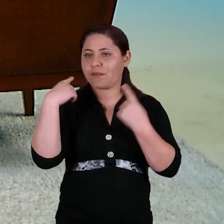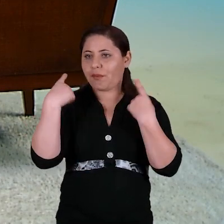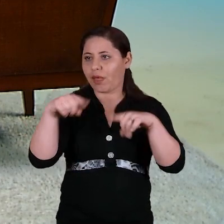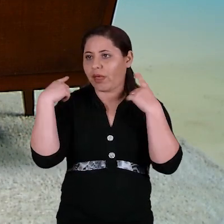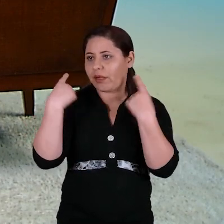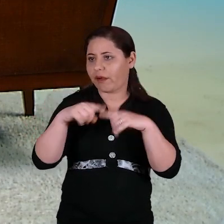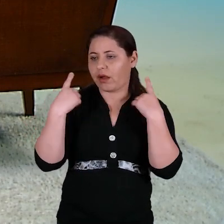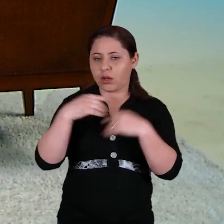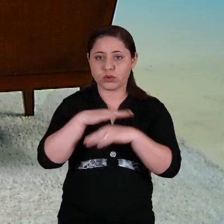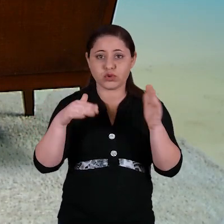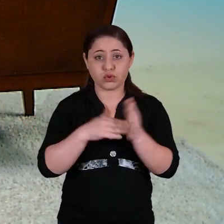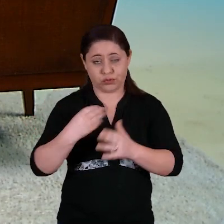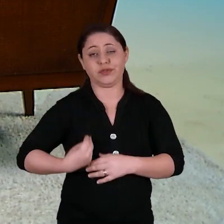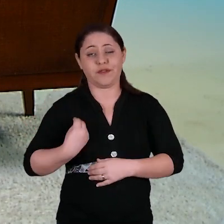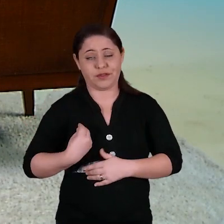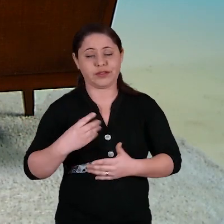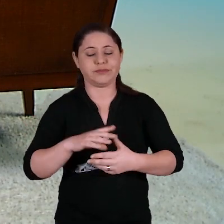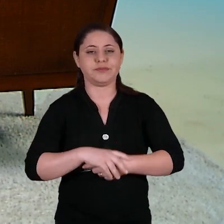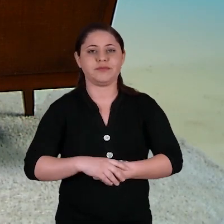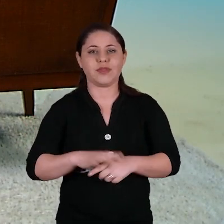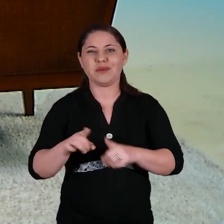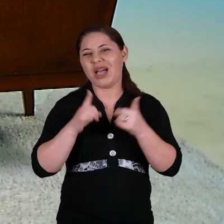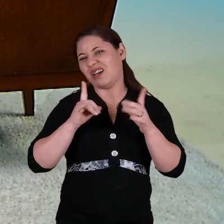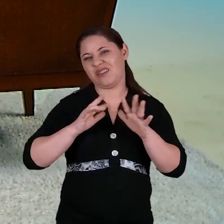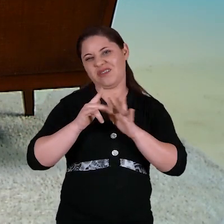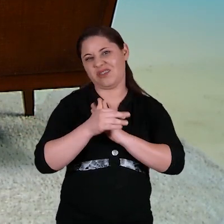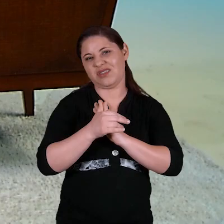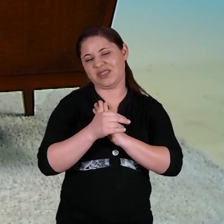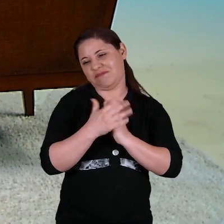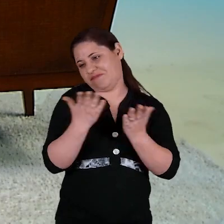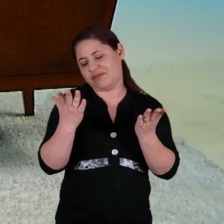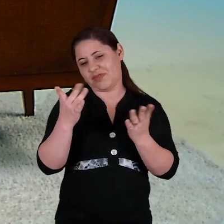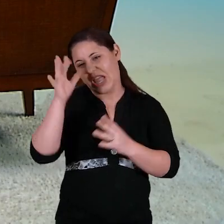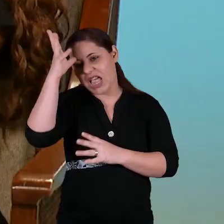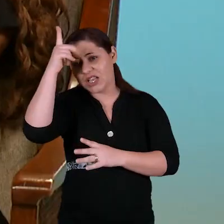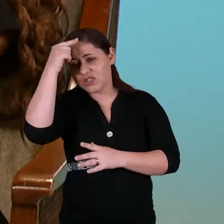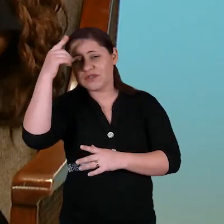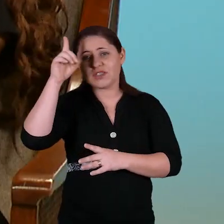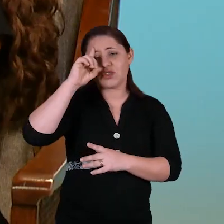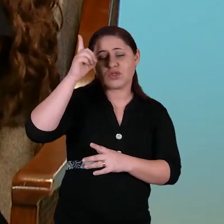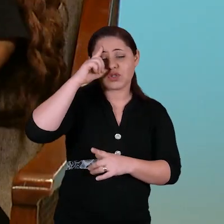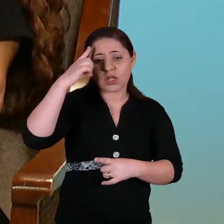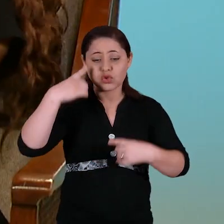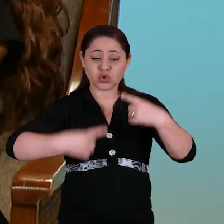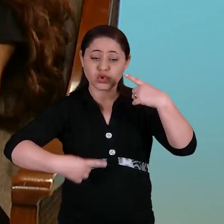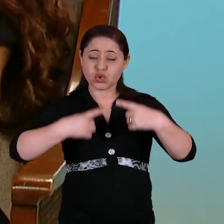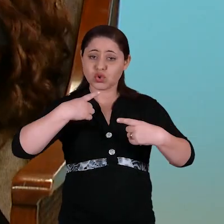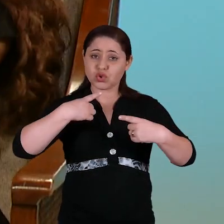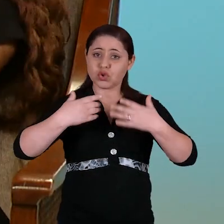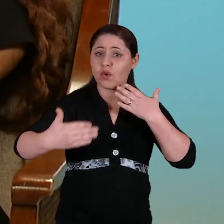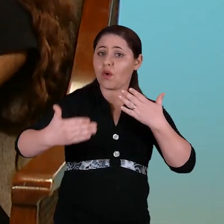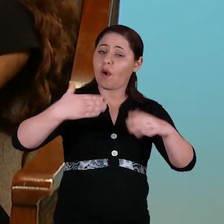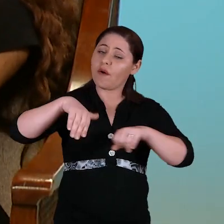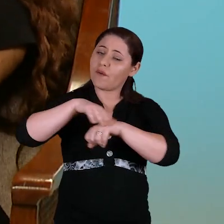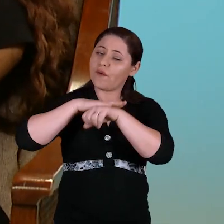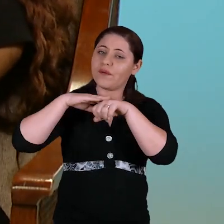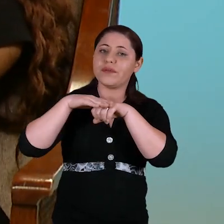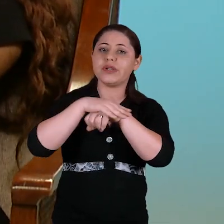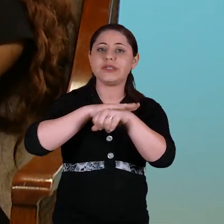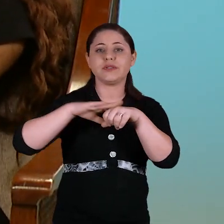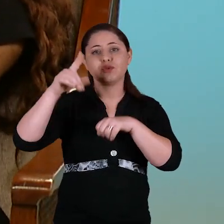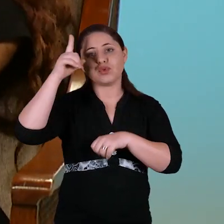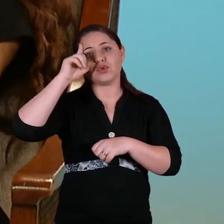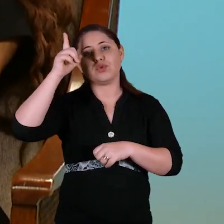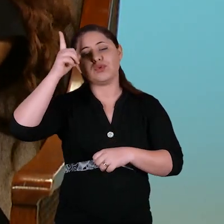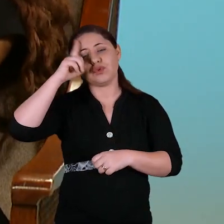da vida, né? É verdade. Mas são coisas que a gente vai resolvendo no diálogo, né? Que a gente vai resolvendo ali no dia a dia